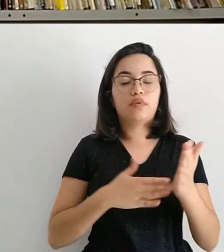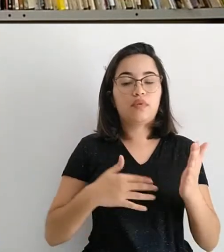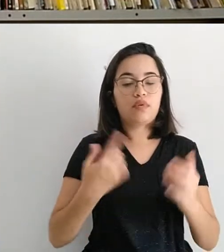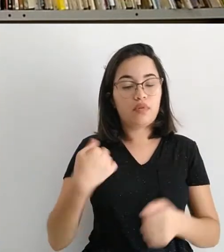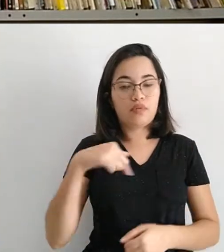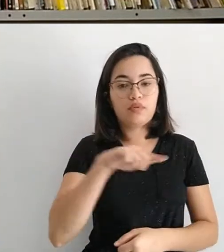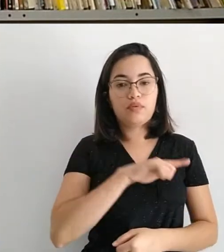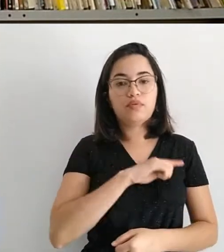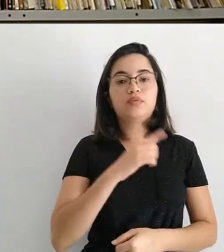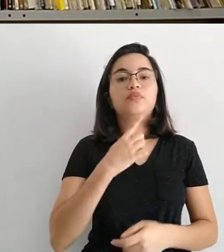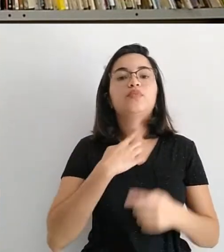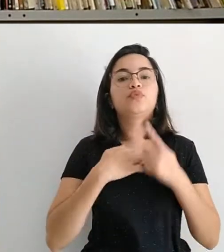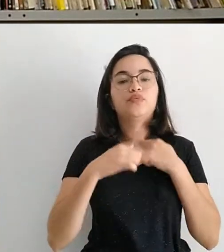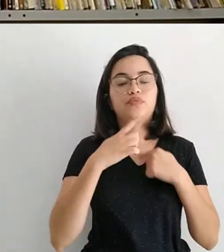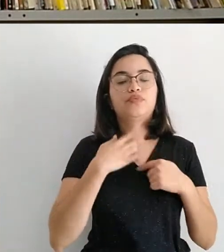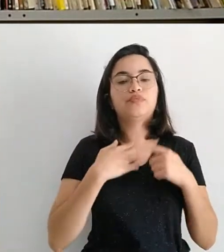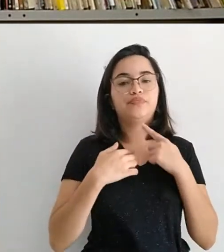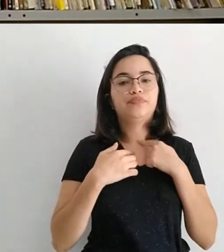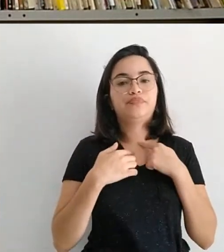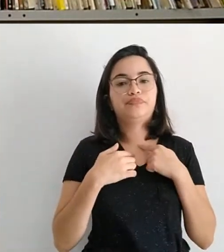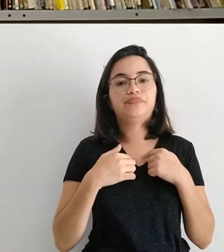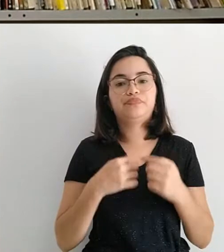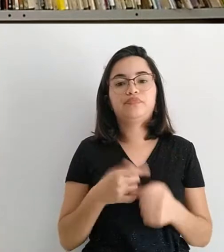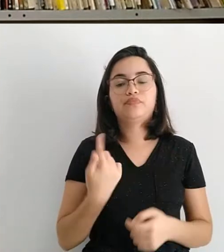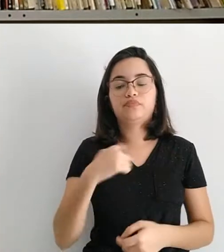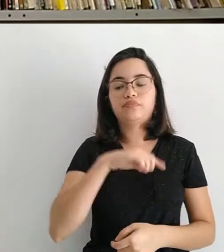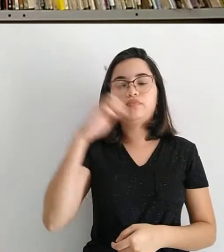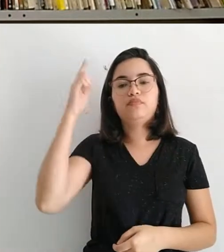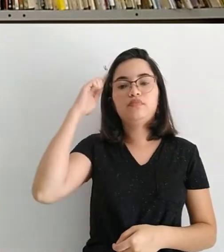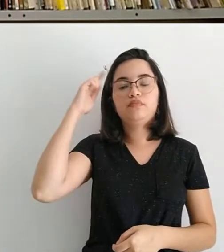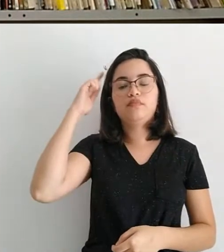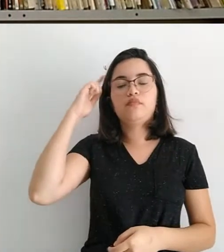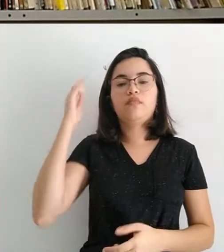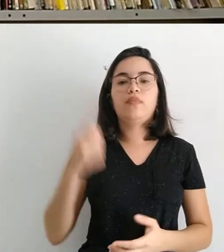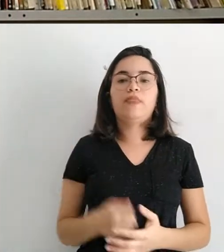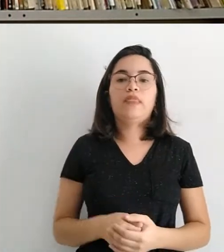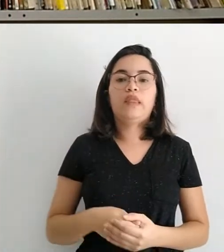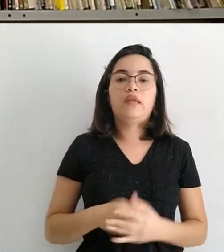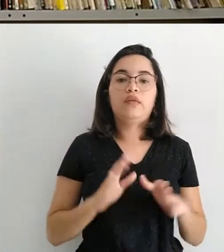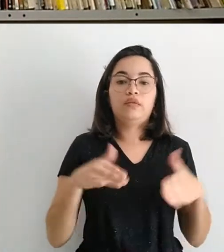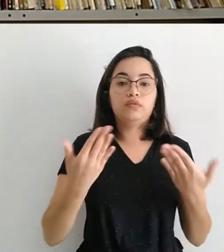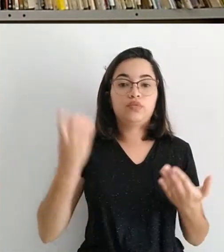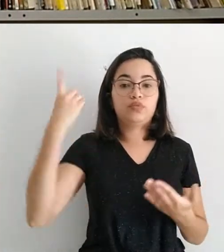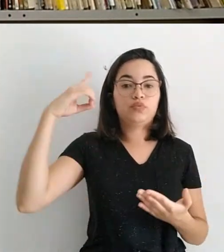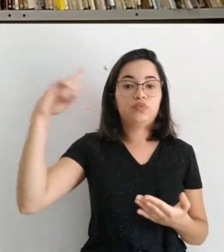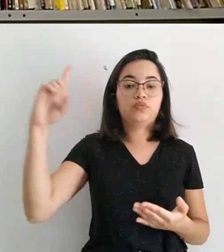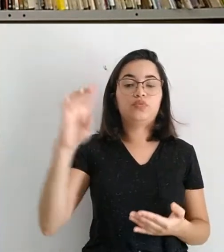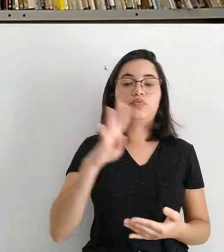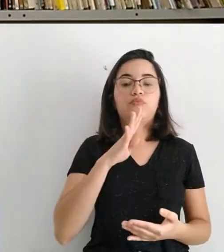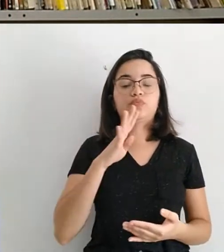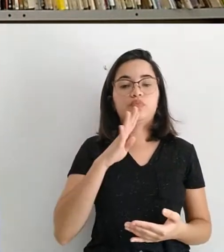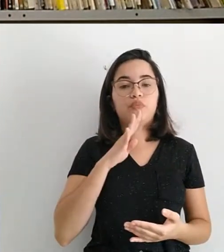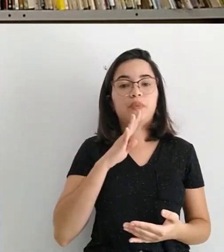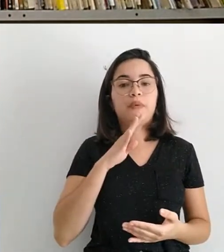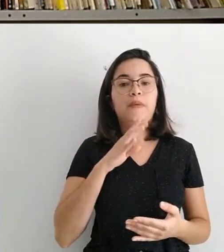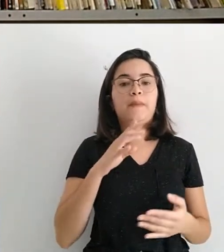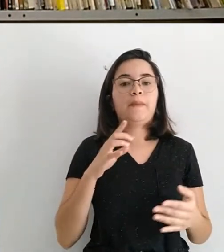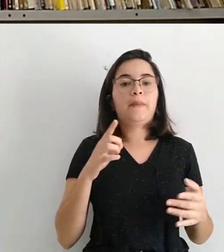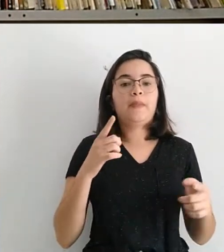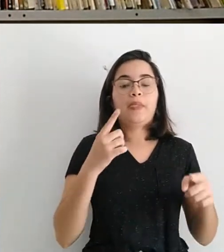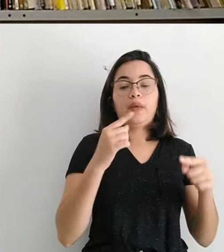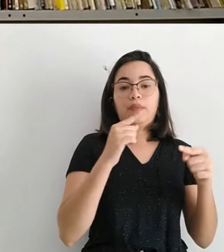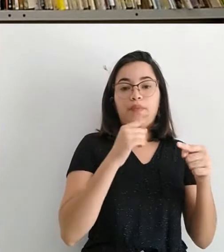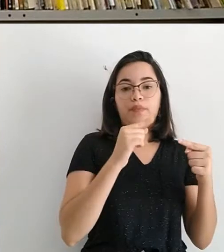nossa motivação e o nosso pensamento. Então, Deus conhece a